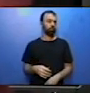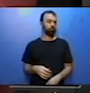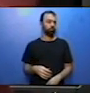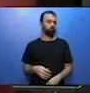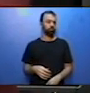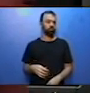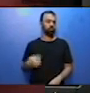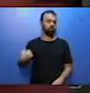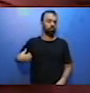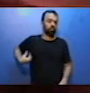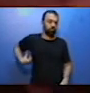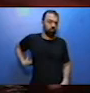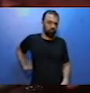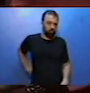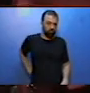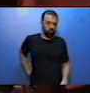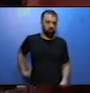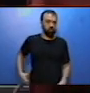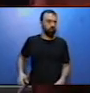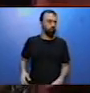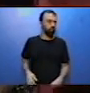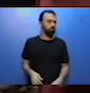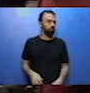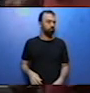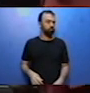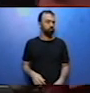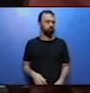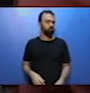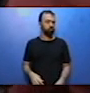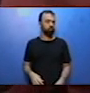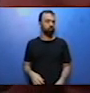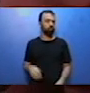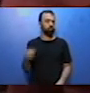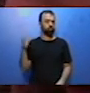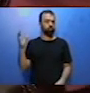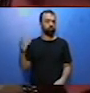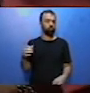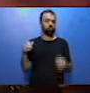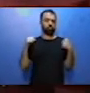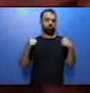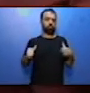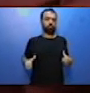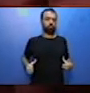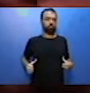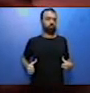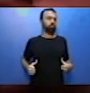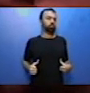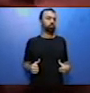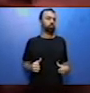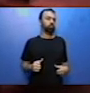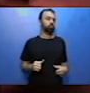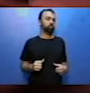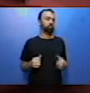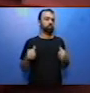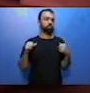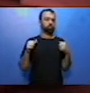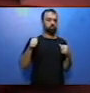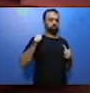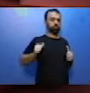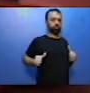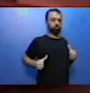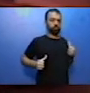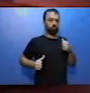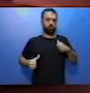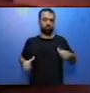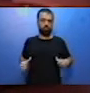reta flexionando somente as costas e o carregar uma mochila o correto distribui a alça